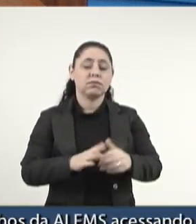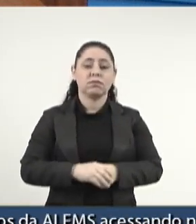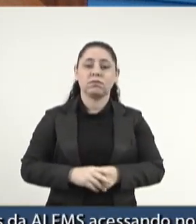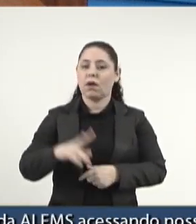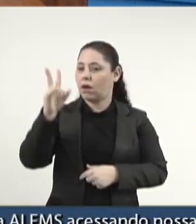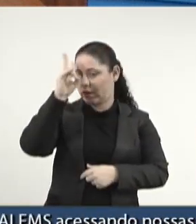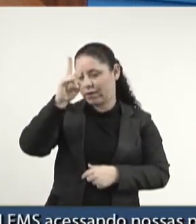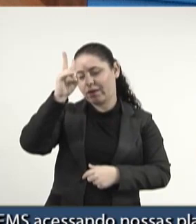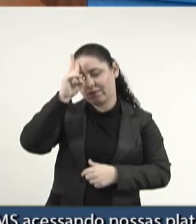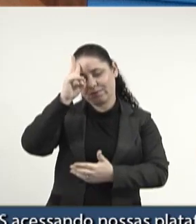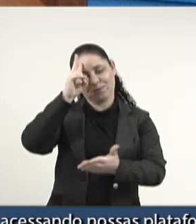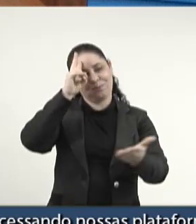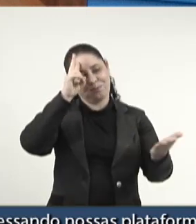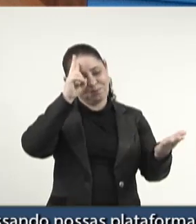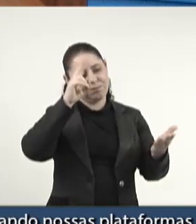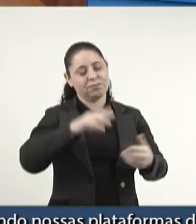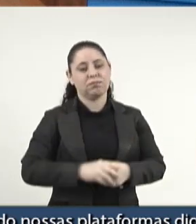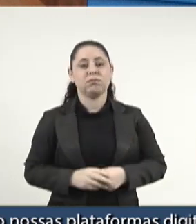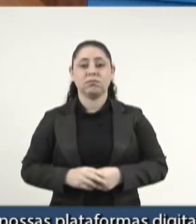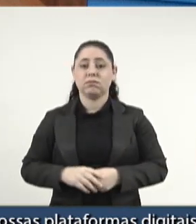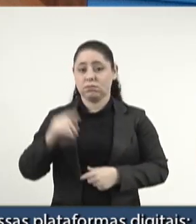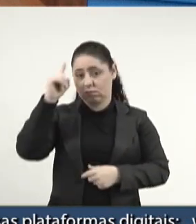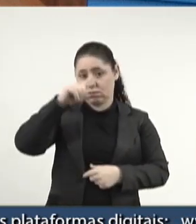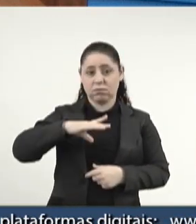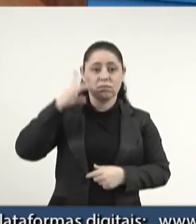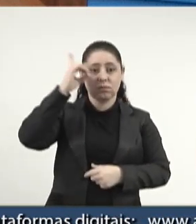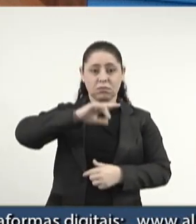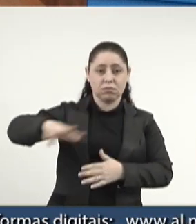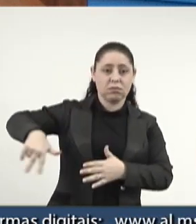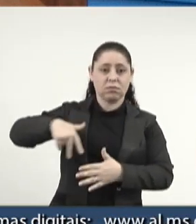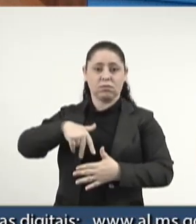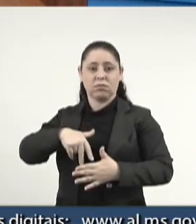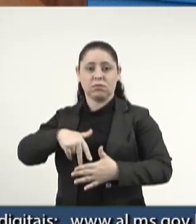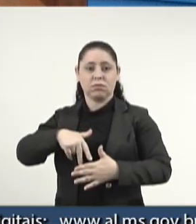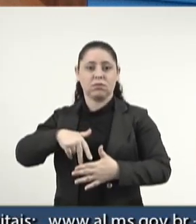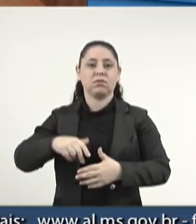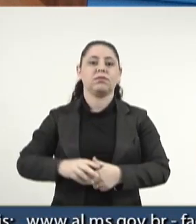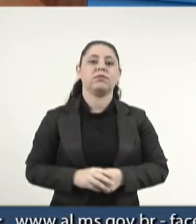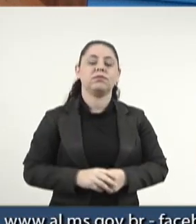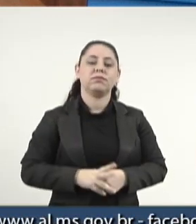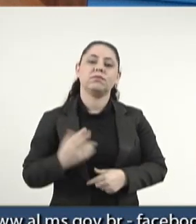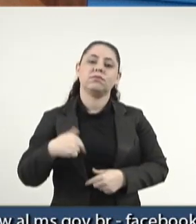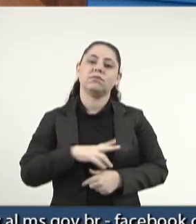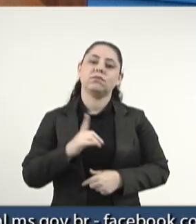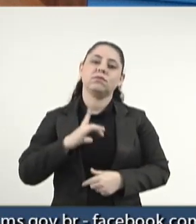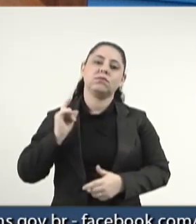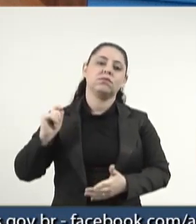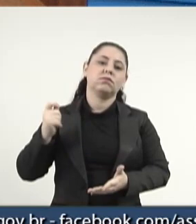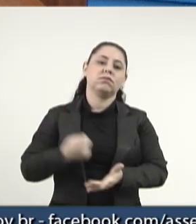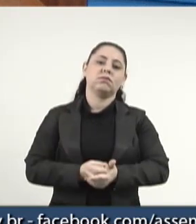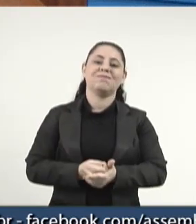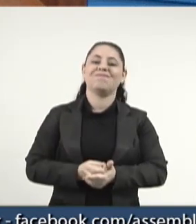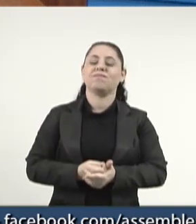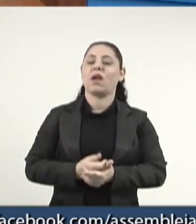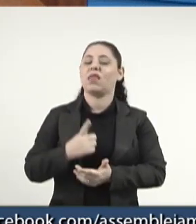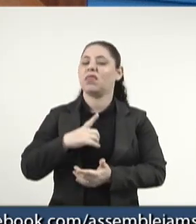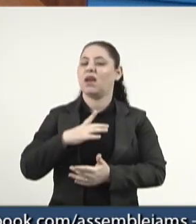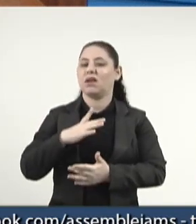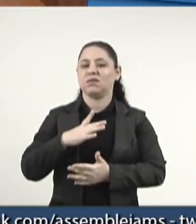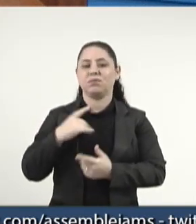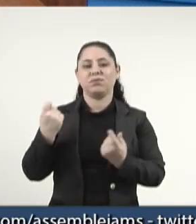Lembre-se, senhores, desse dia que esse parlamentar sobe a essa tribuna. Nós temos o dever de cobrar e